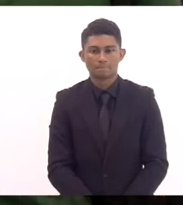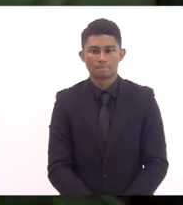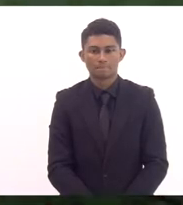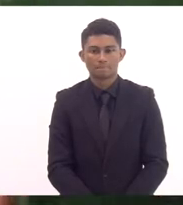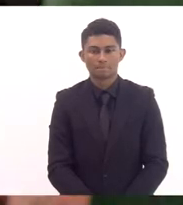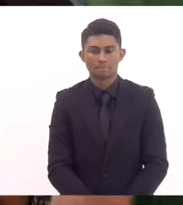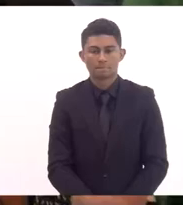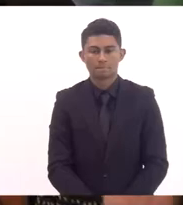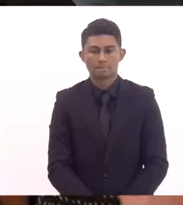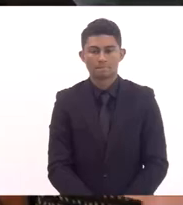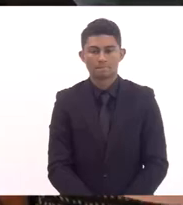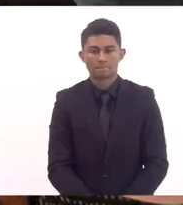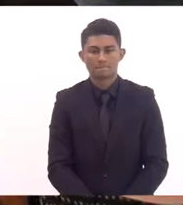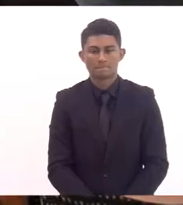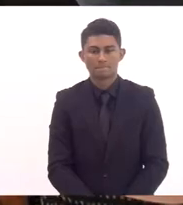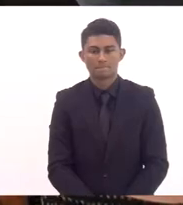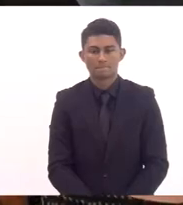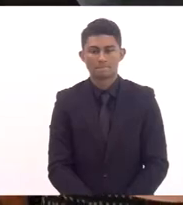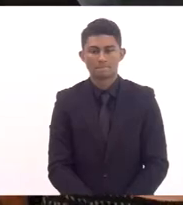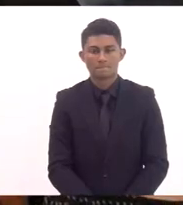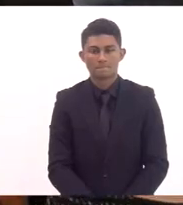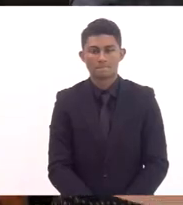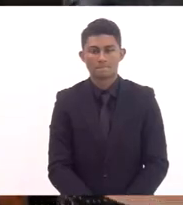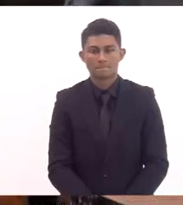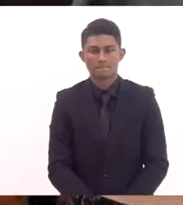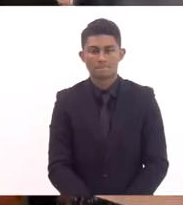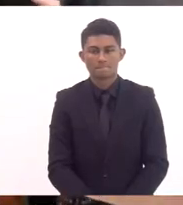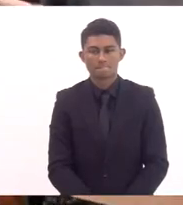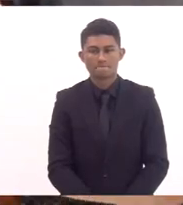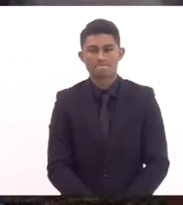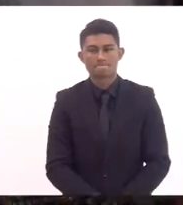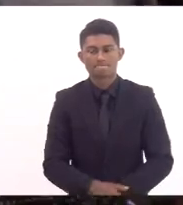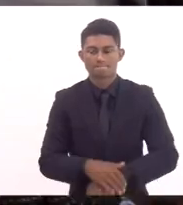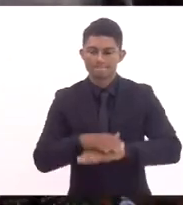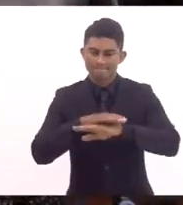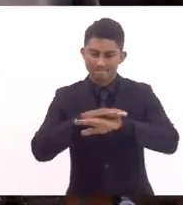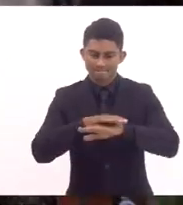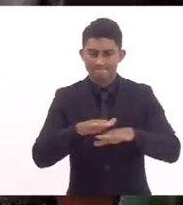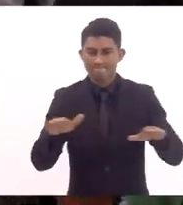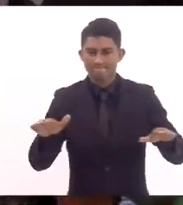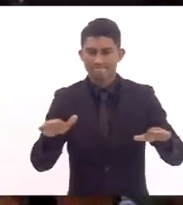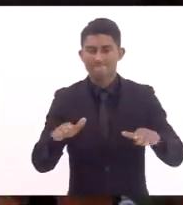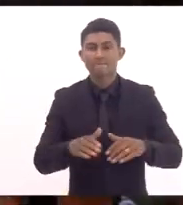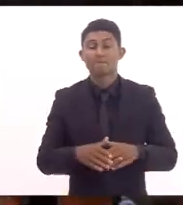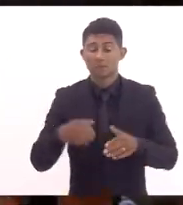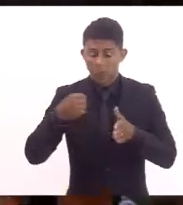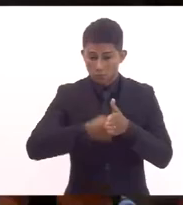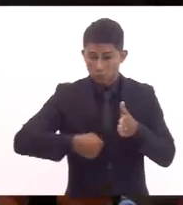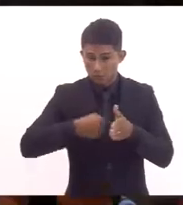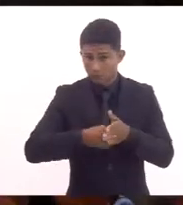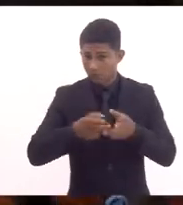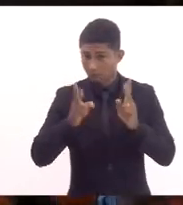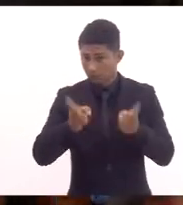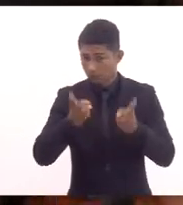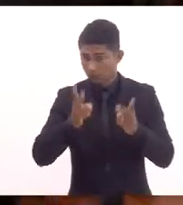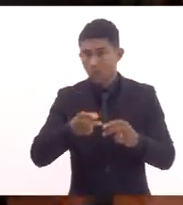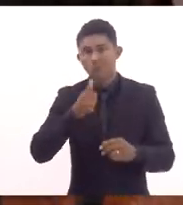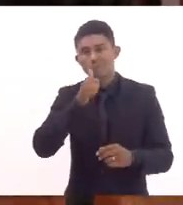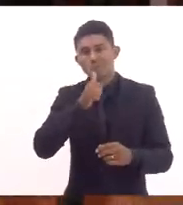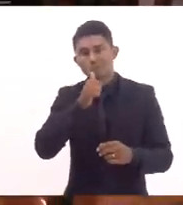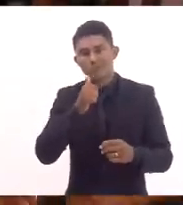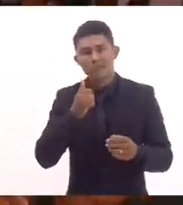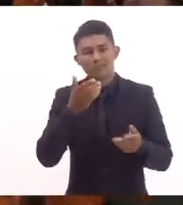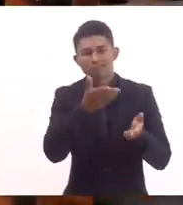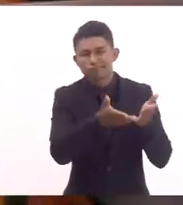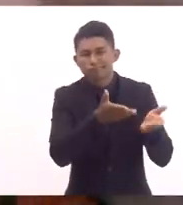O Abrigo agora está encerrada a sessão mas não a luta pela saúde da mulher